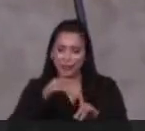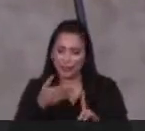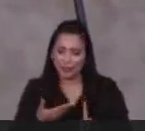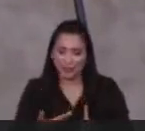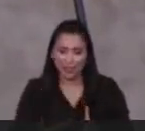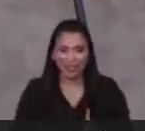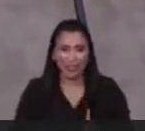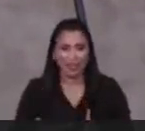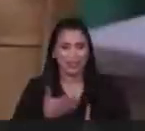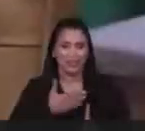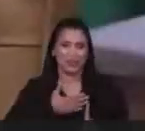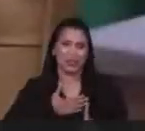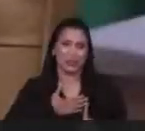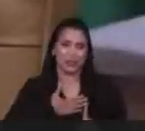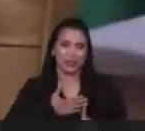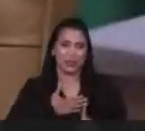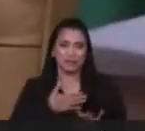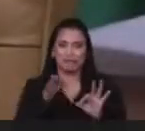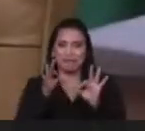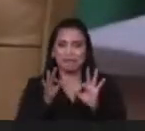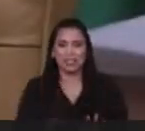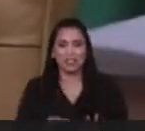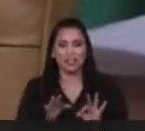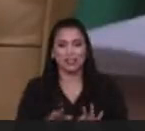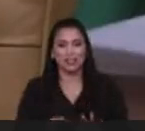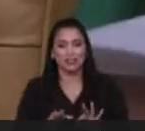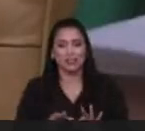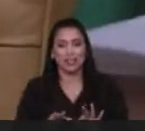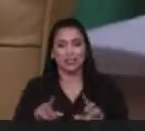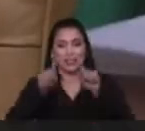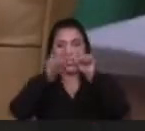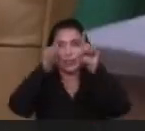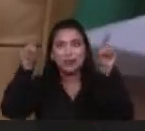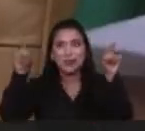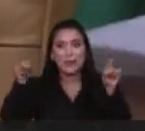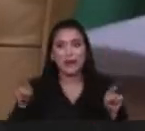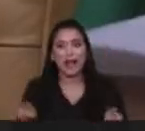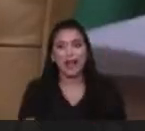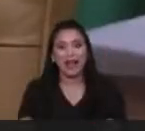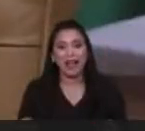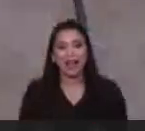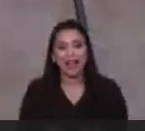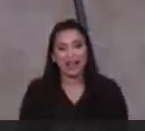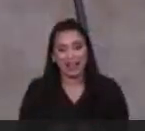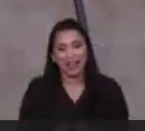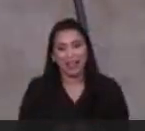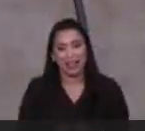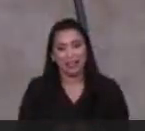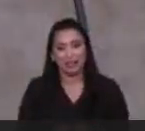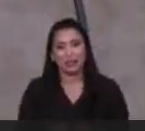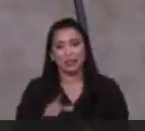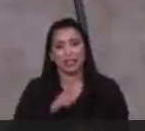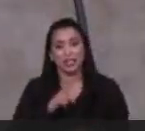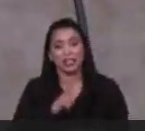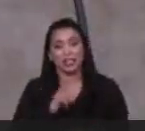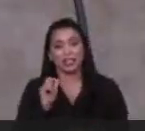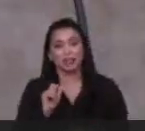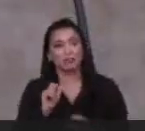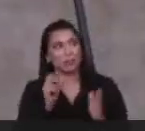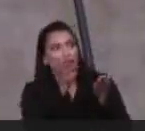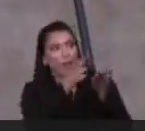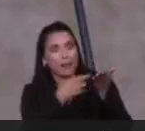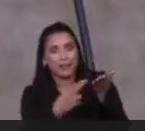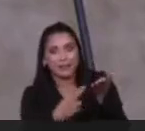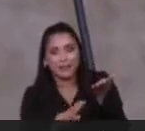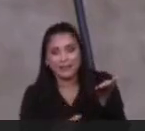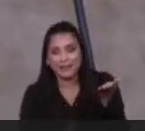ser mais adequada, com um belíssimo quadro a reproduzi-lo em emoções e em